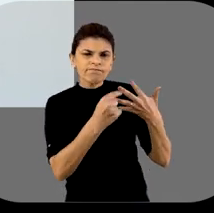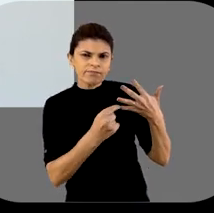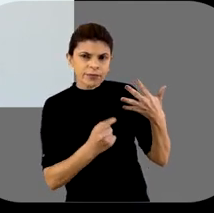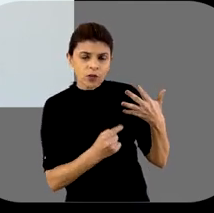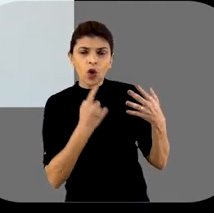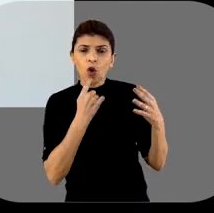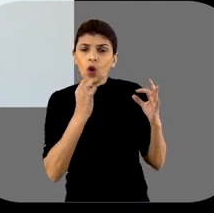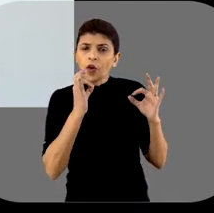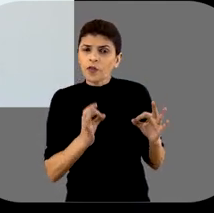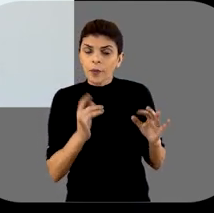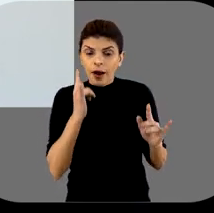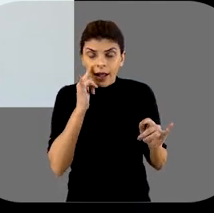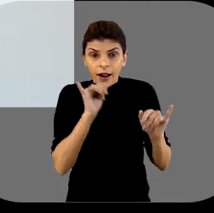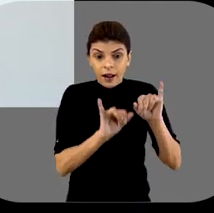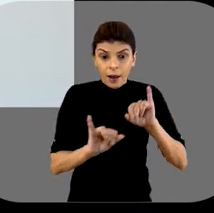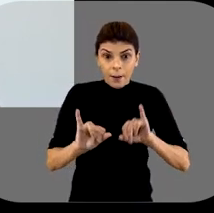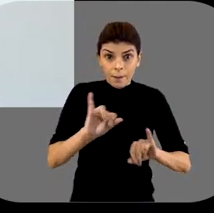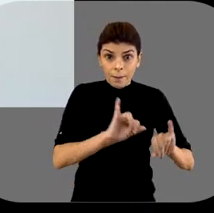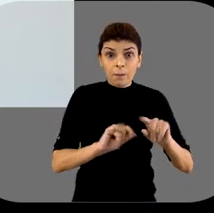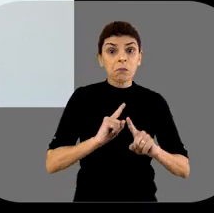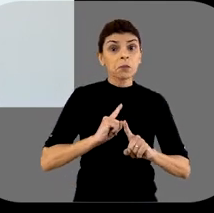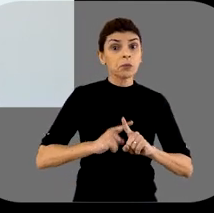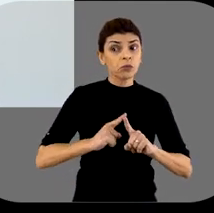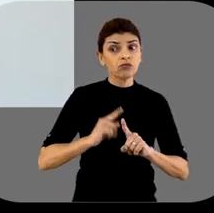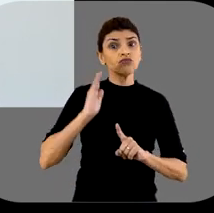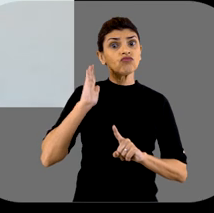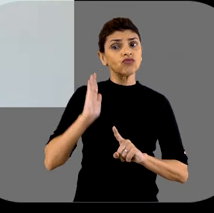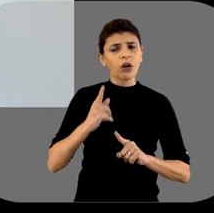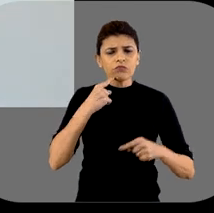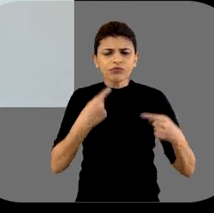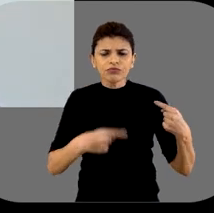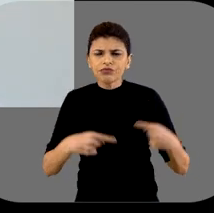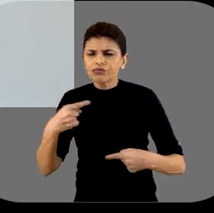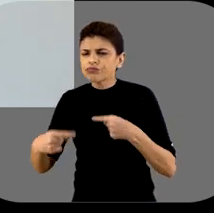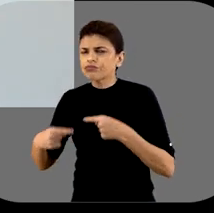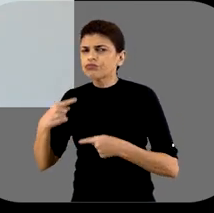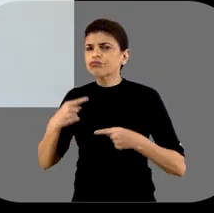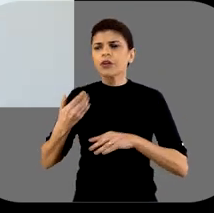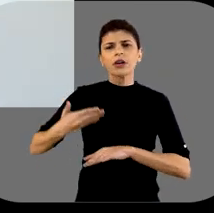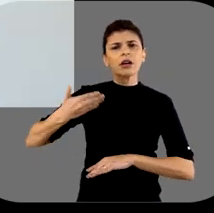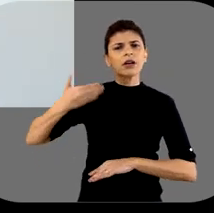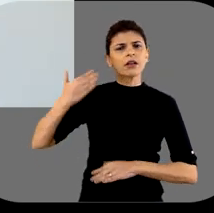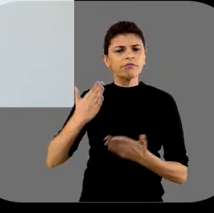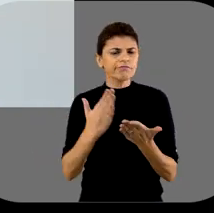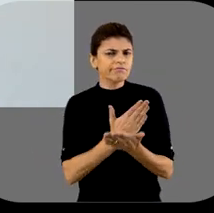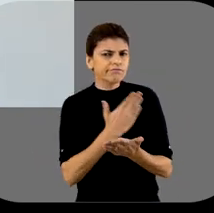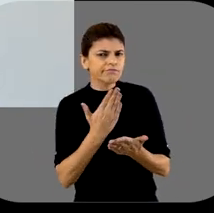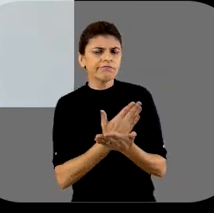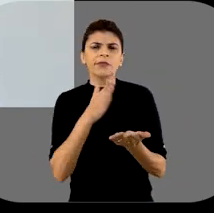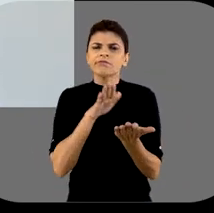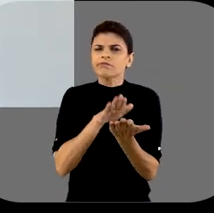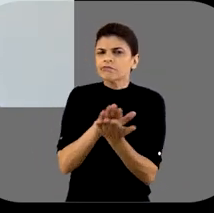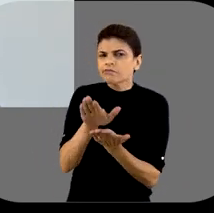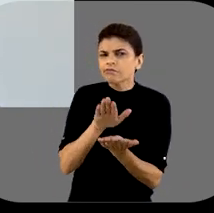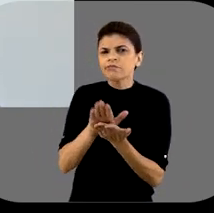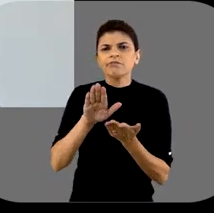critério utilizado para confirmação laboratorial, porque já foi bastante discutido, na literatura,